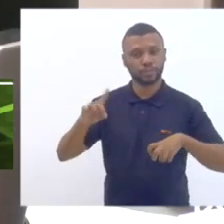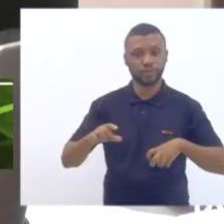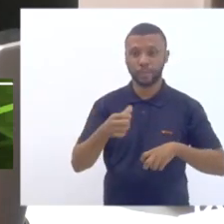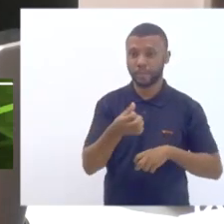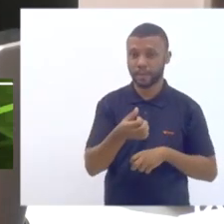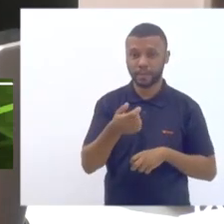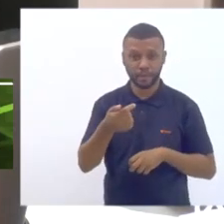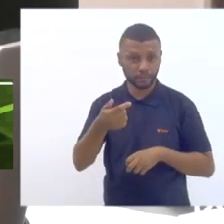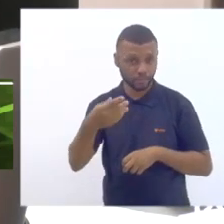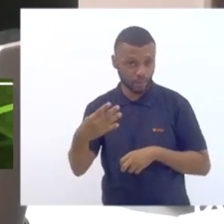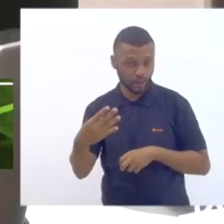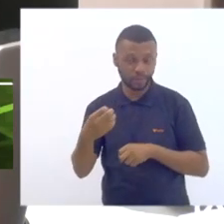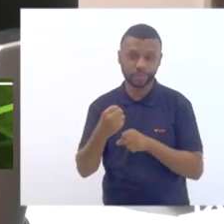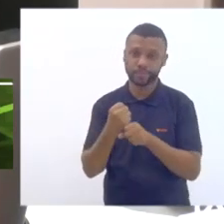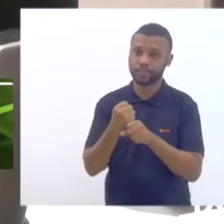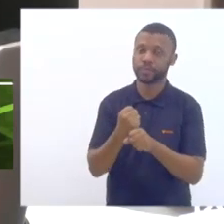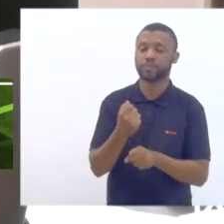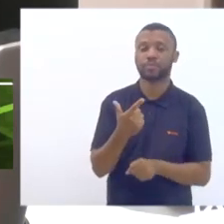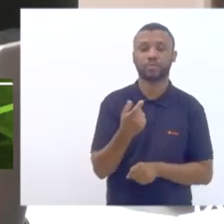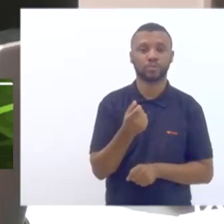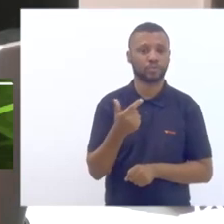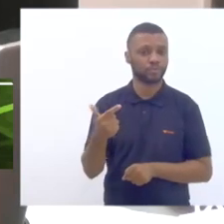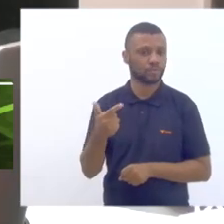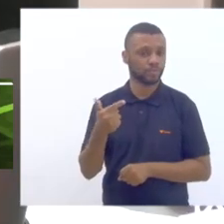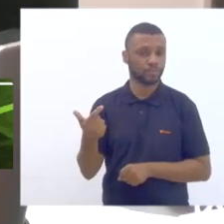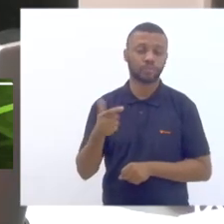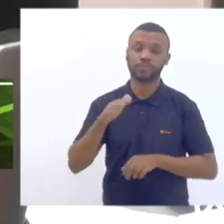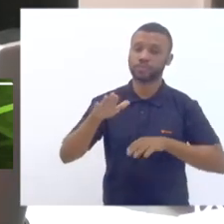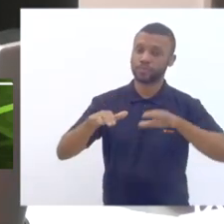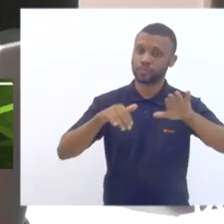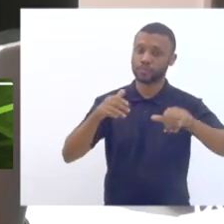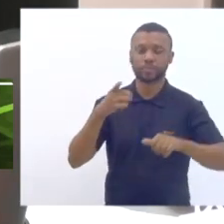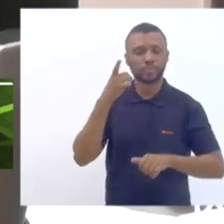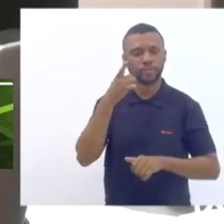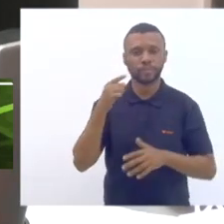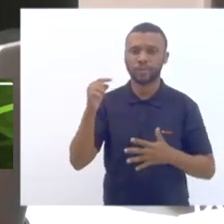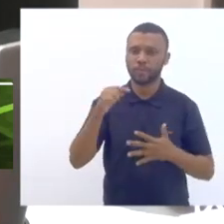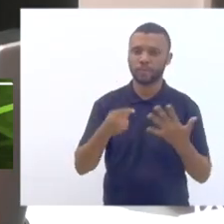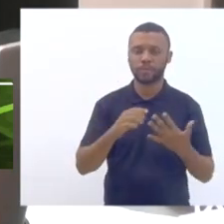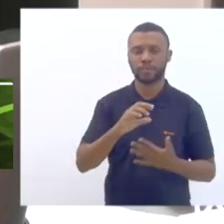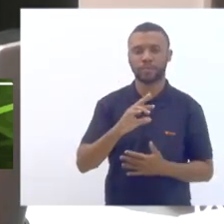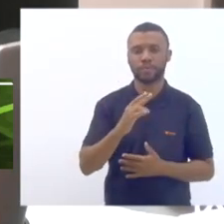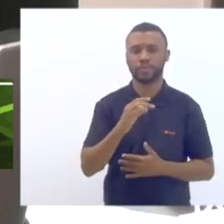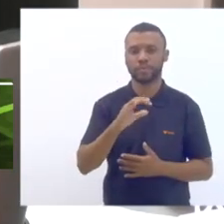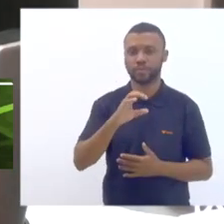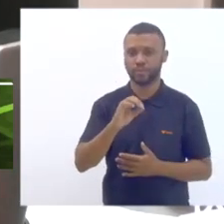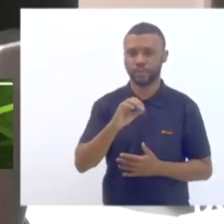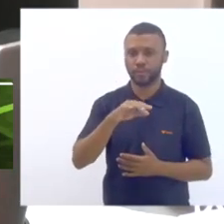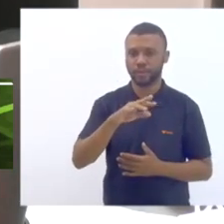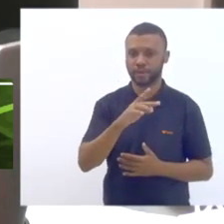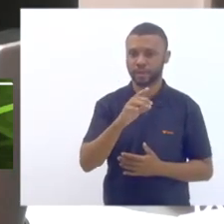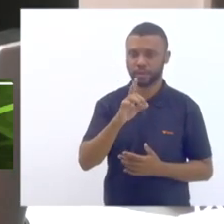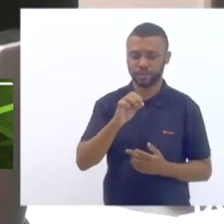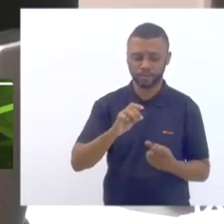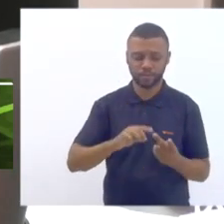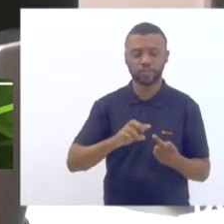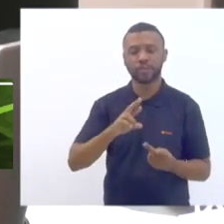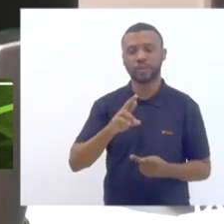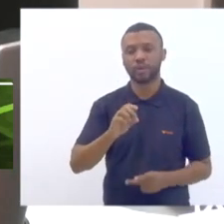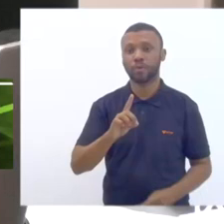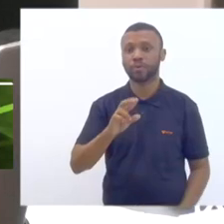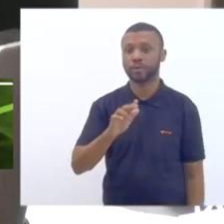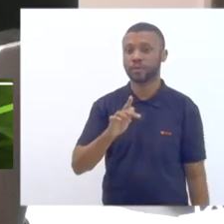674 de 22, convoco os senhores deputados Chico Machado, Rodrigo Amorim,